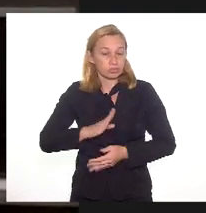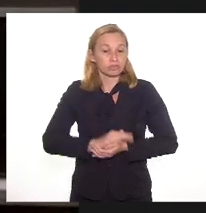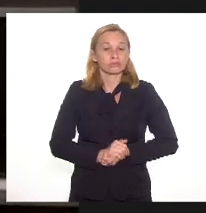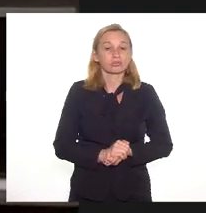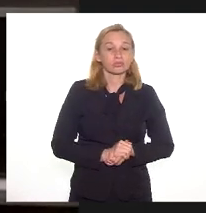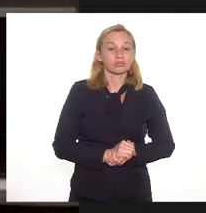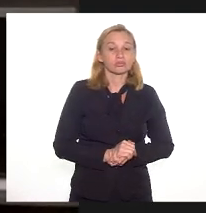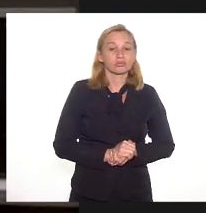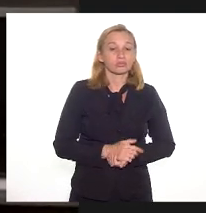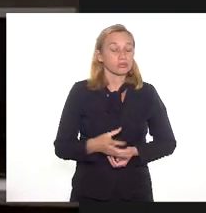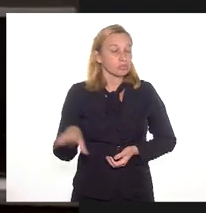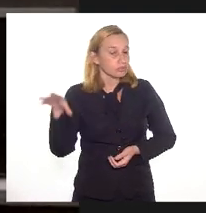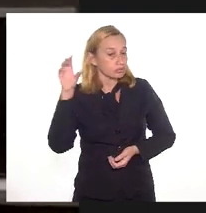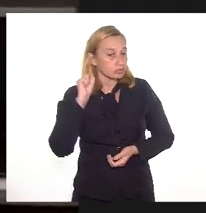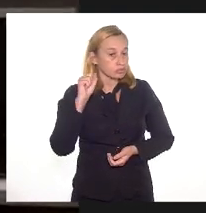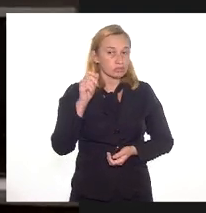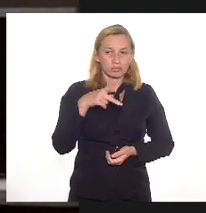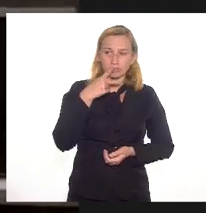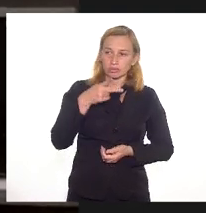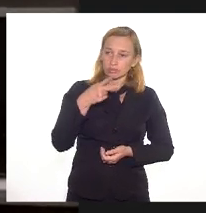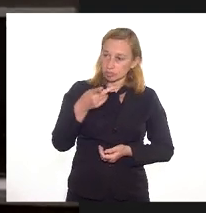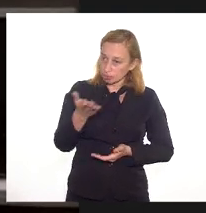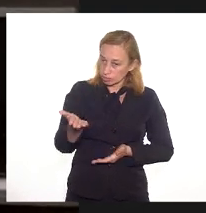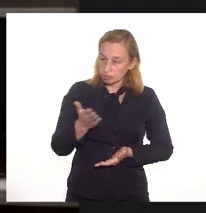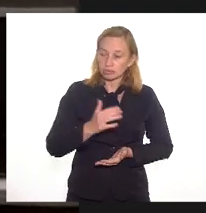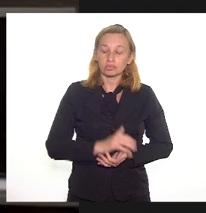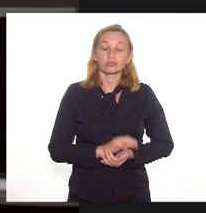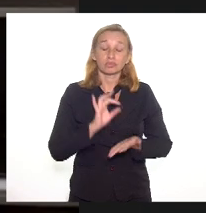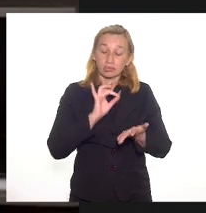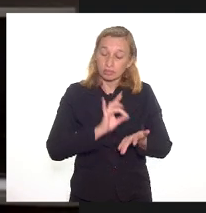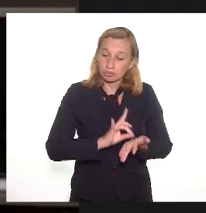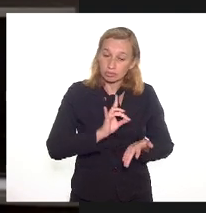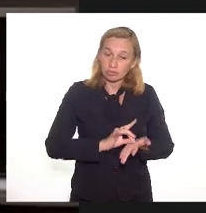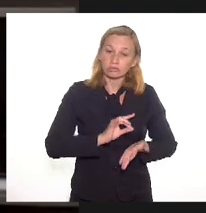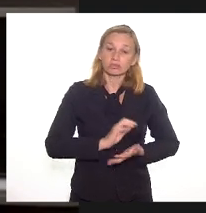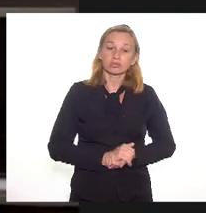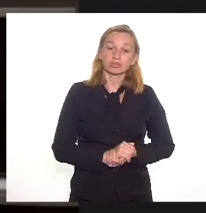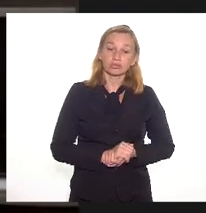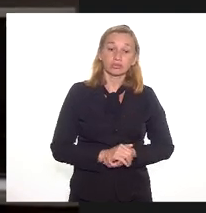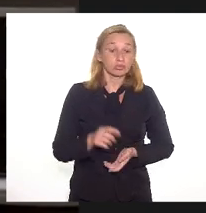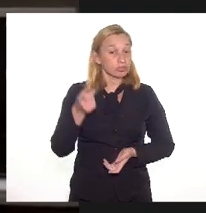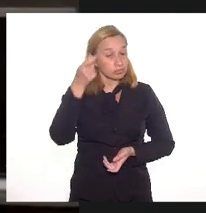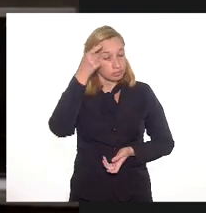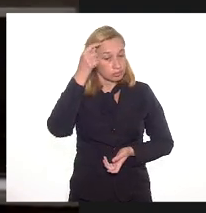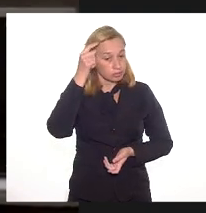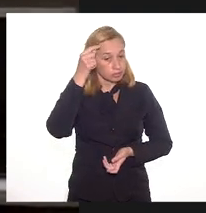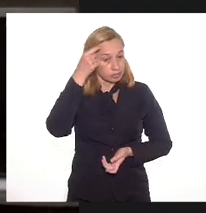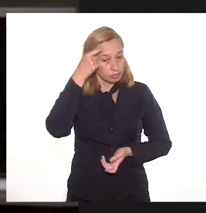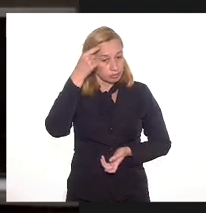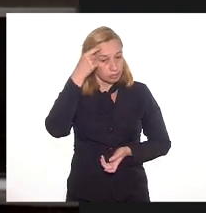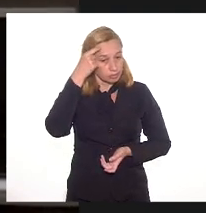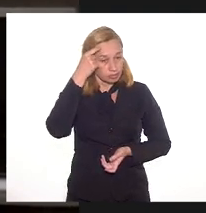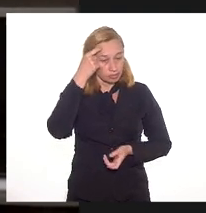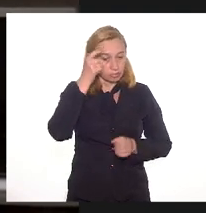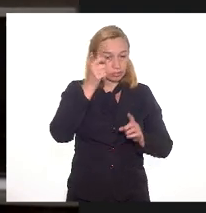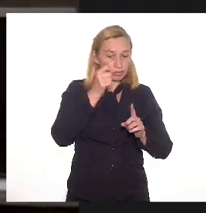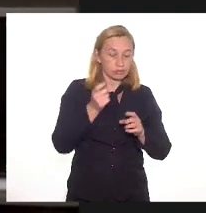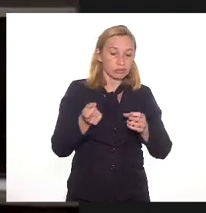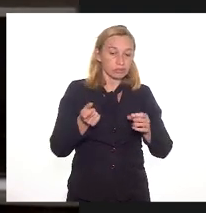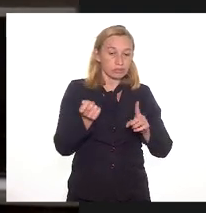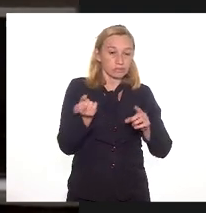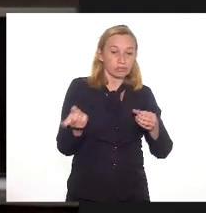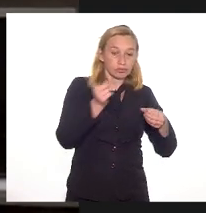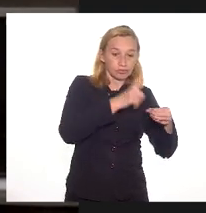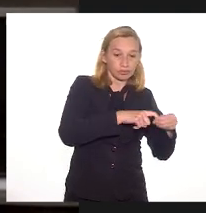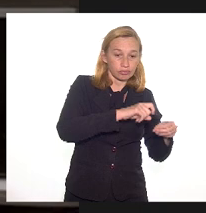E ao ouvir aí a sua explanação, novamente, a minha memória se remete a janeiro, né, porque